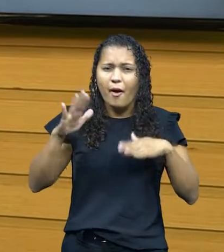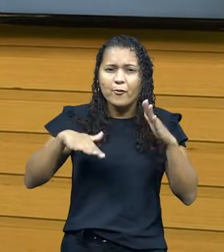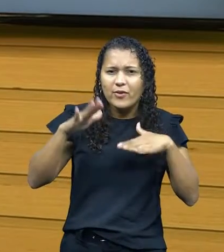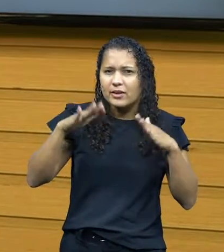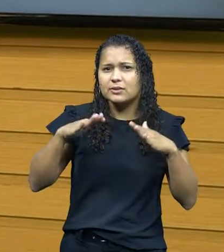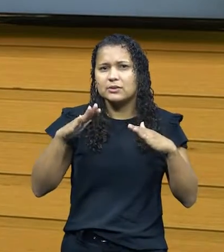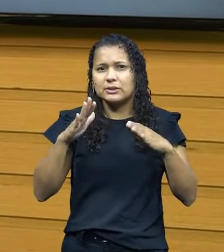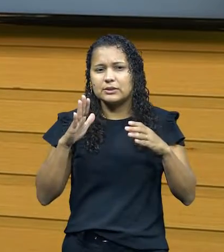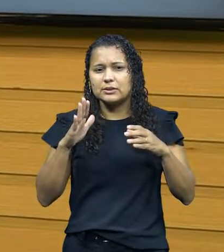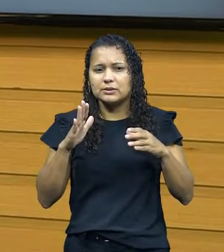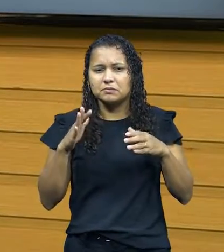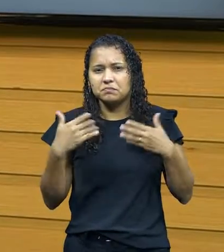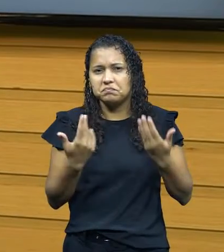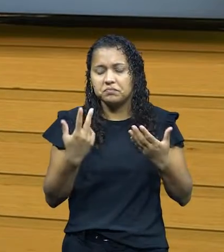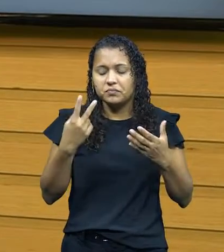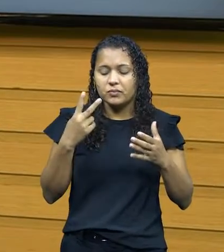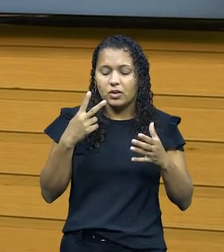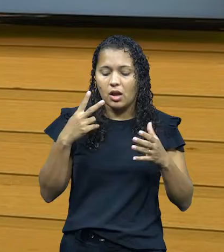ver